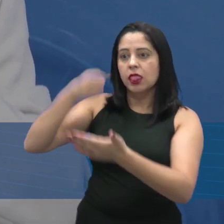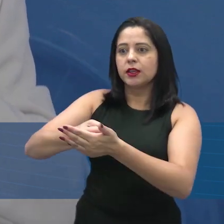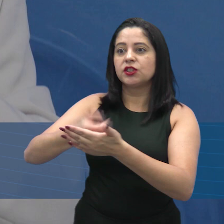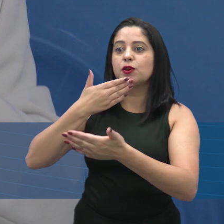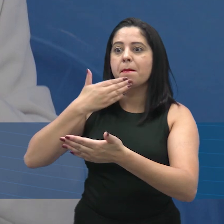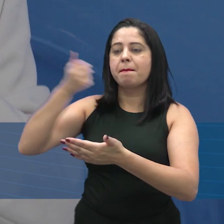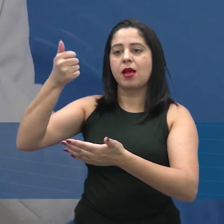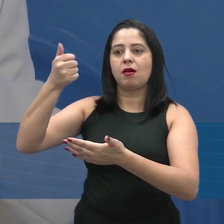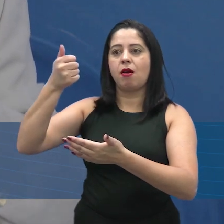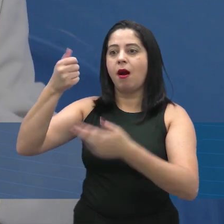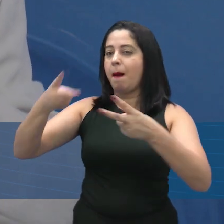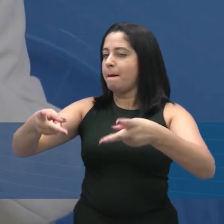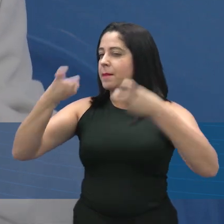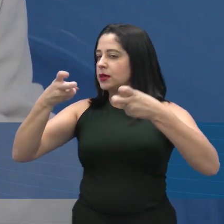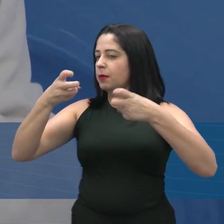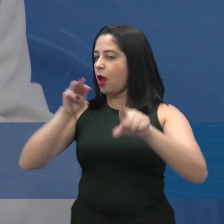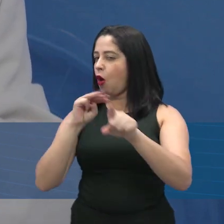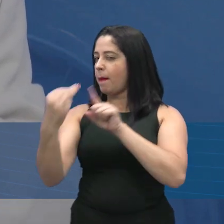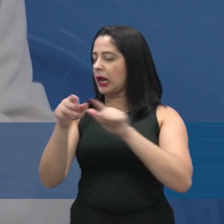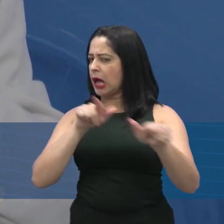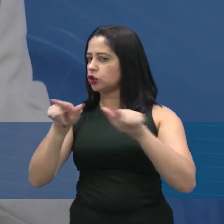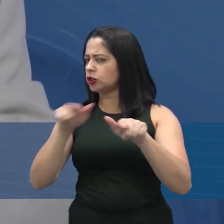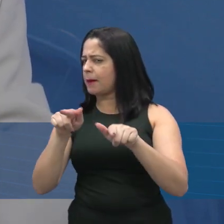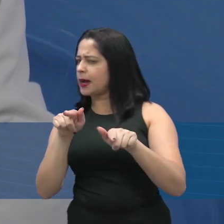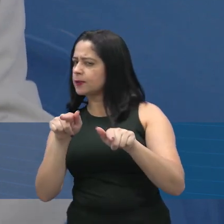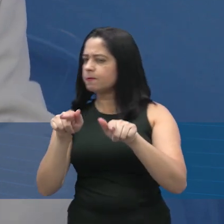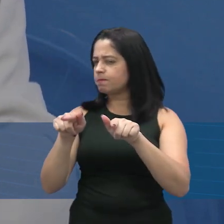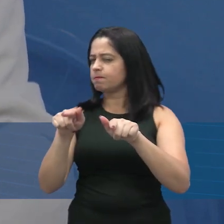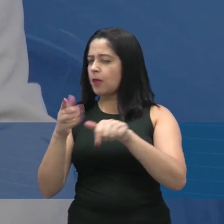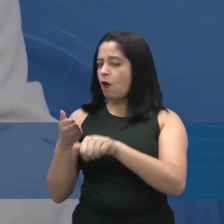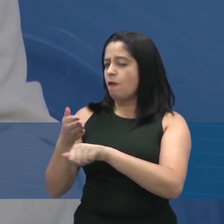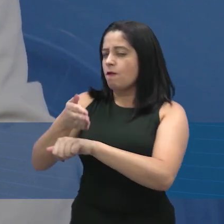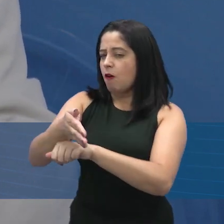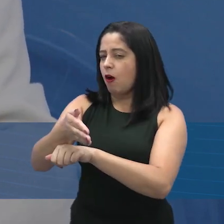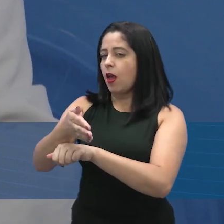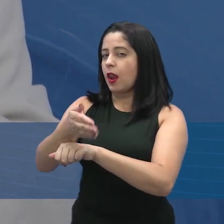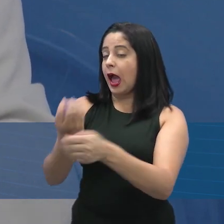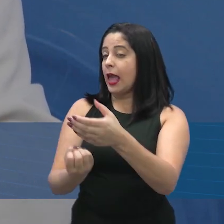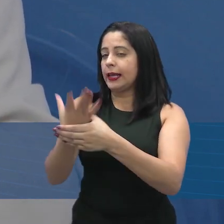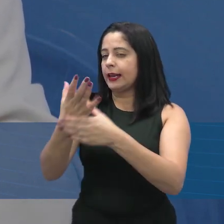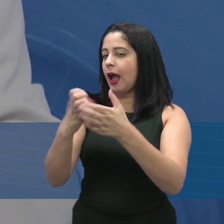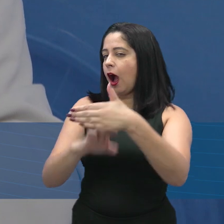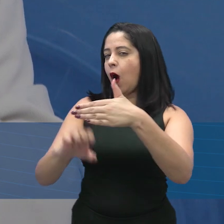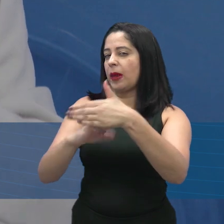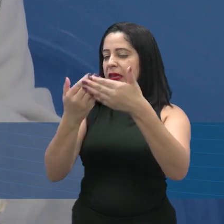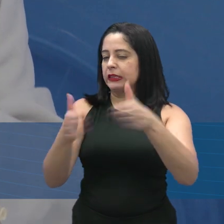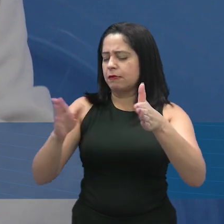no mercado uma lacuna, uma oportunidade que ele poderia implementar um negócio e esse negócio é bem